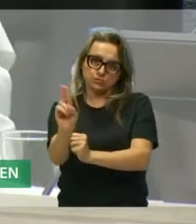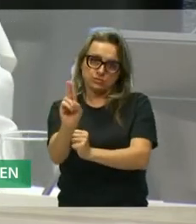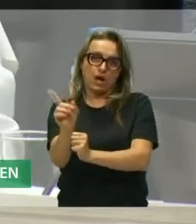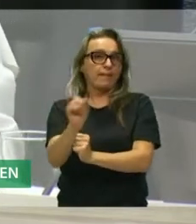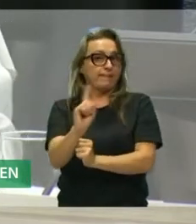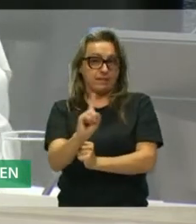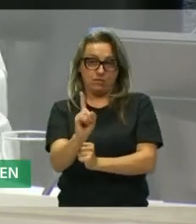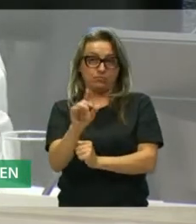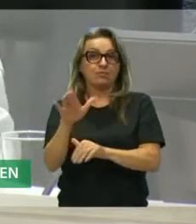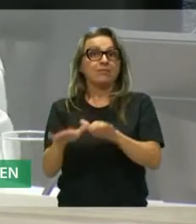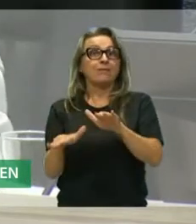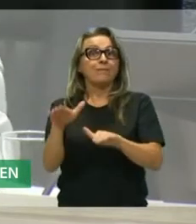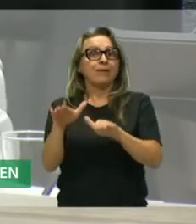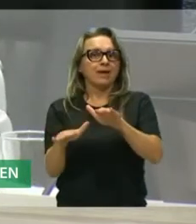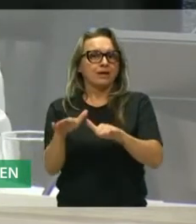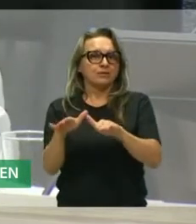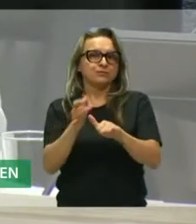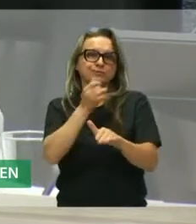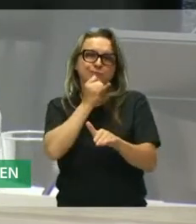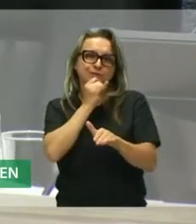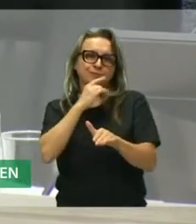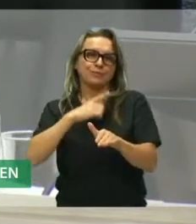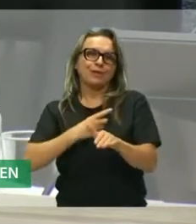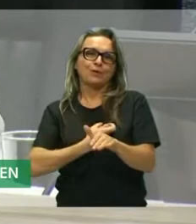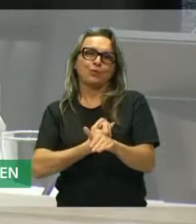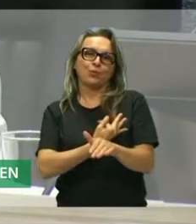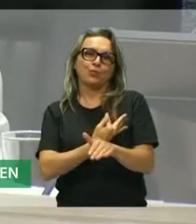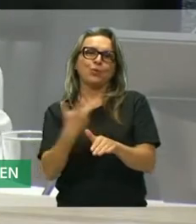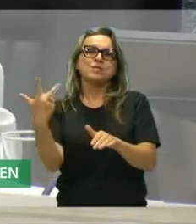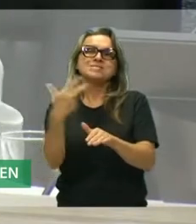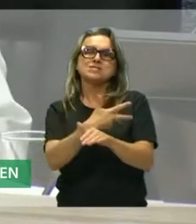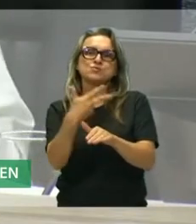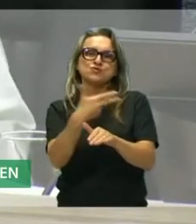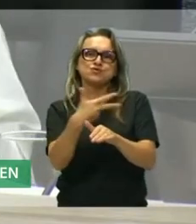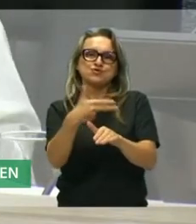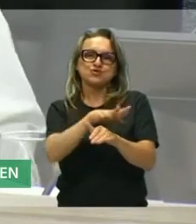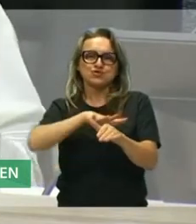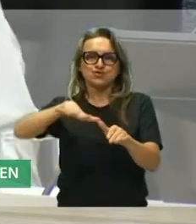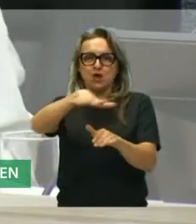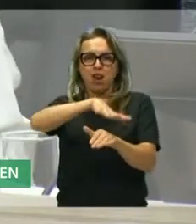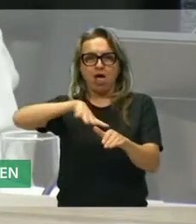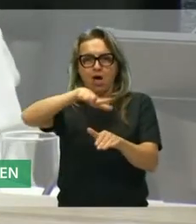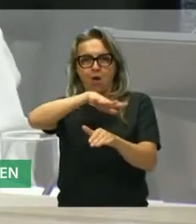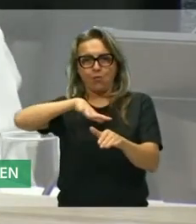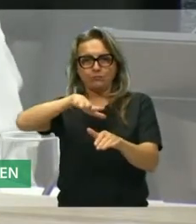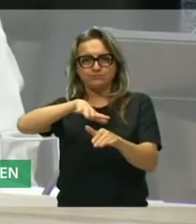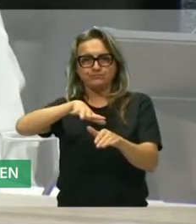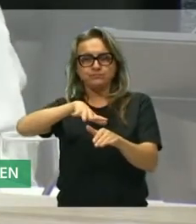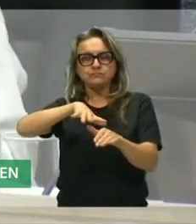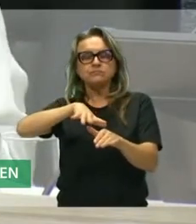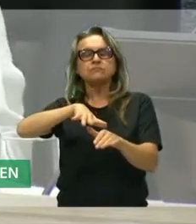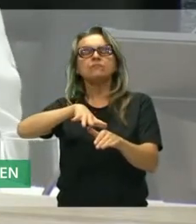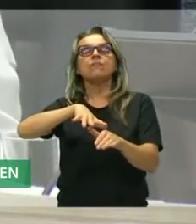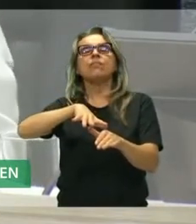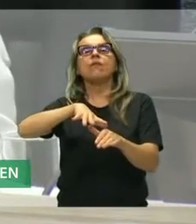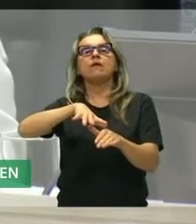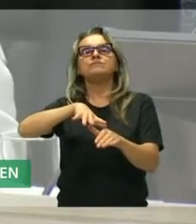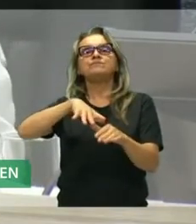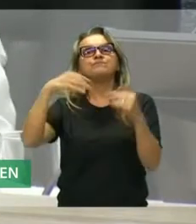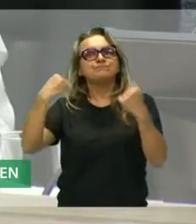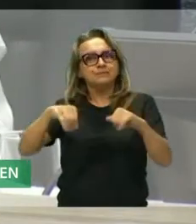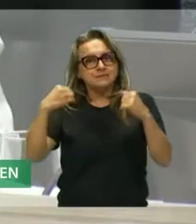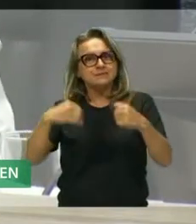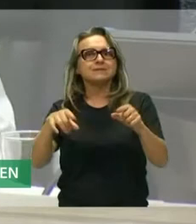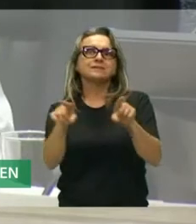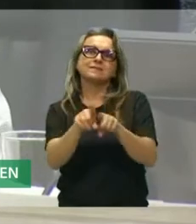produção. Tem lá um número de cirurgias eletivas que o hospital, além daquilo que é combinado com o município, precisa fazer